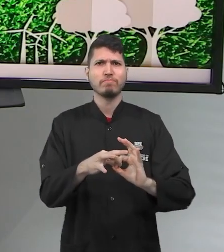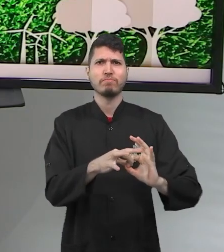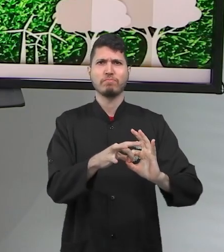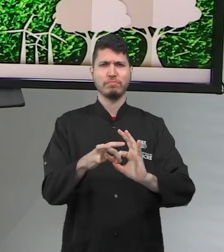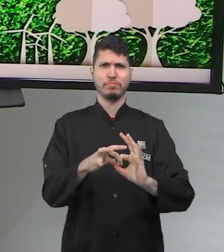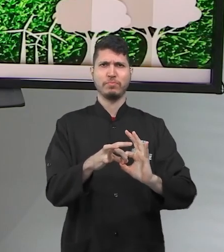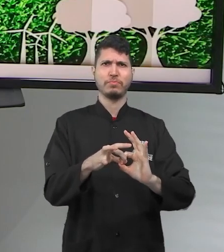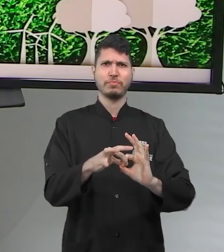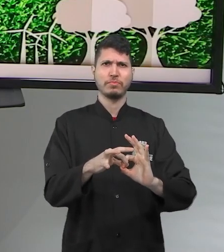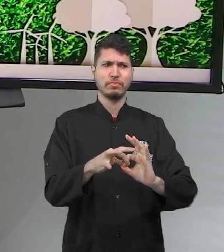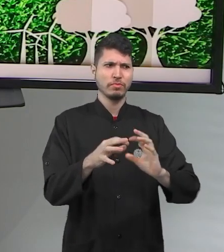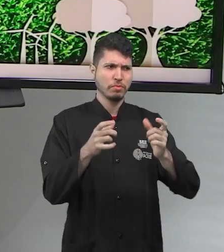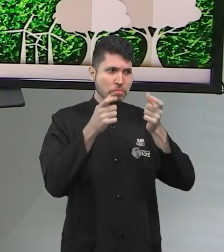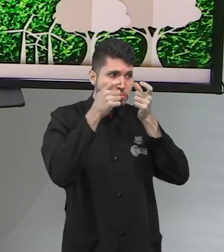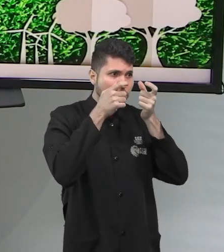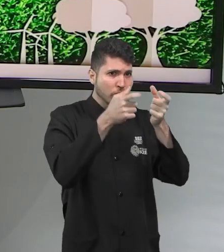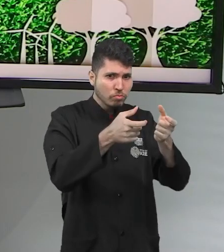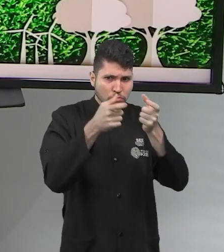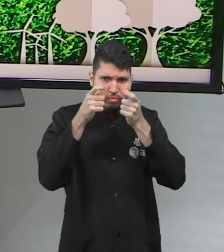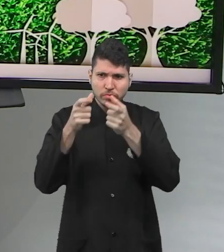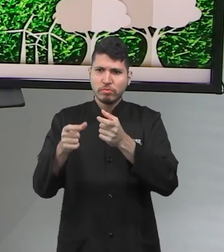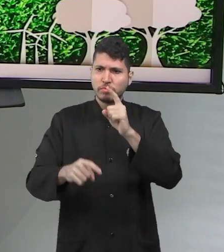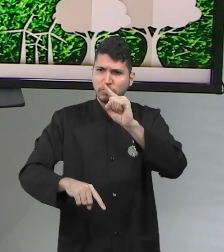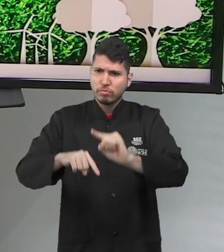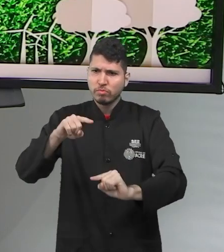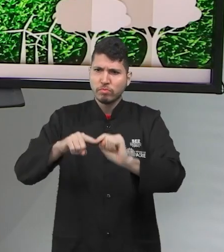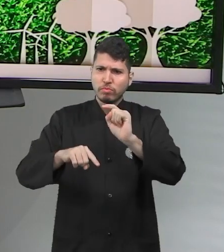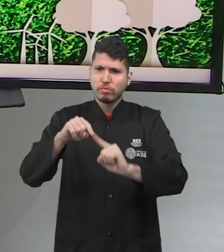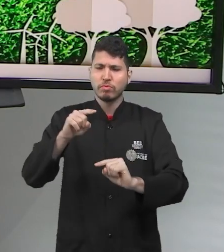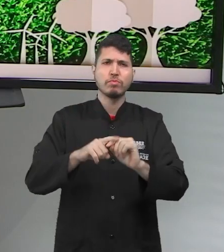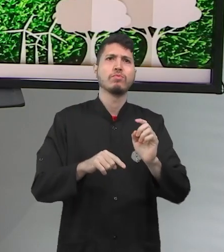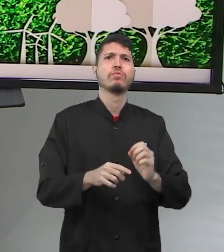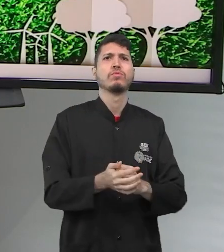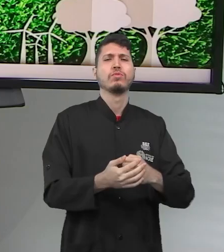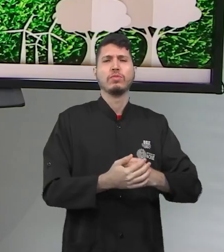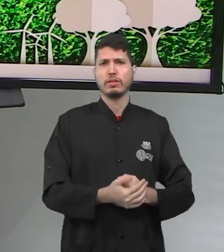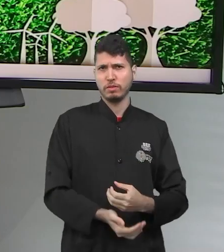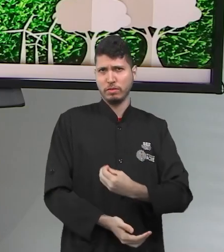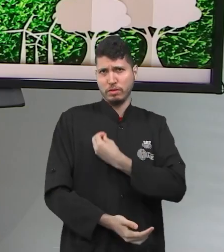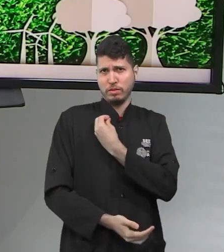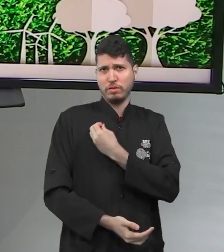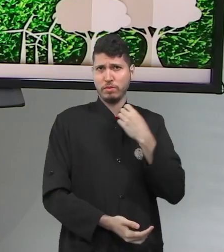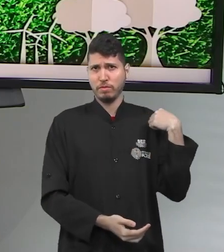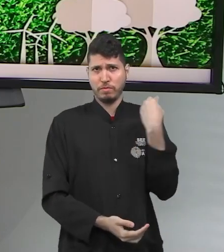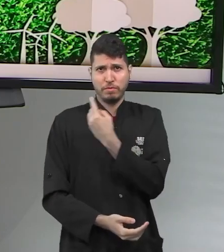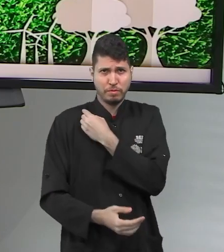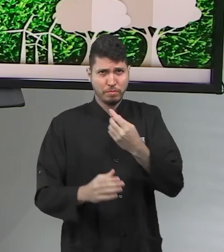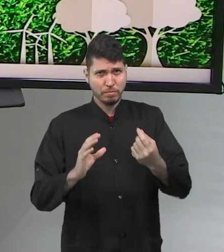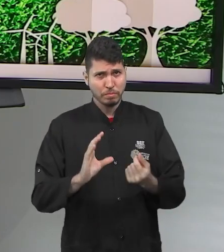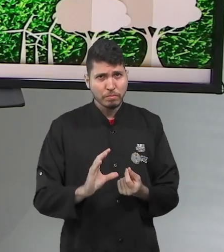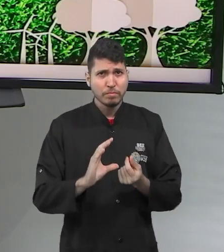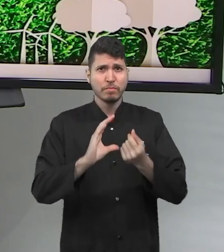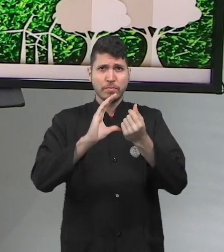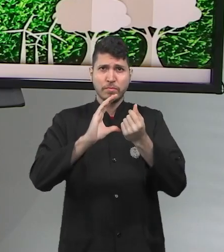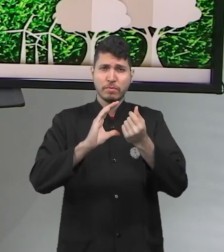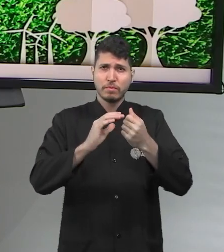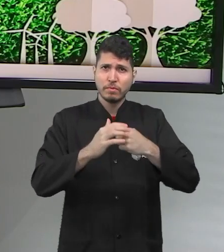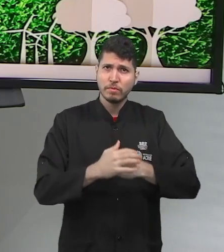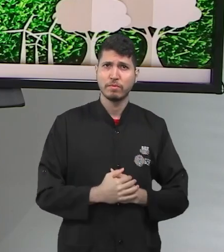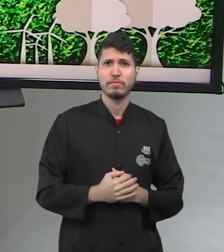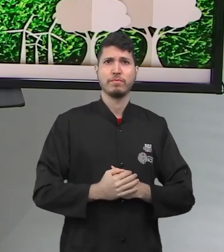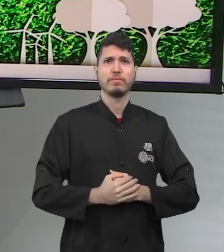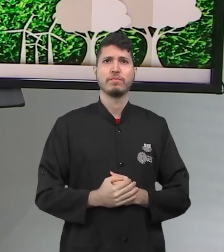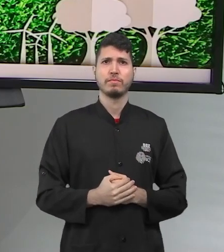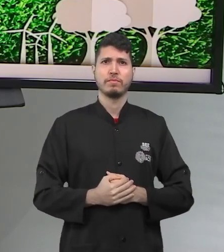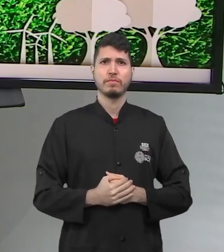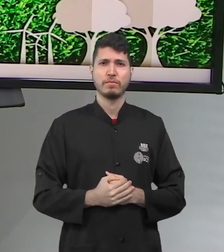dúvidas, aos interesses produtivos do nosso atual modo de produção capitalista. Então vamos lá, deixar um